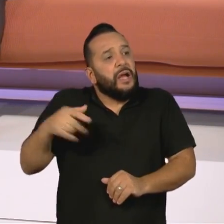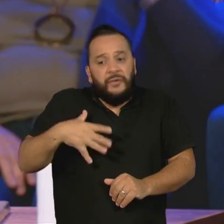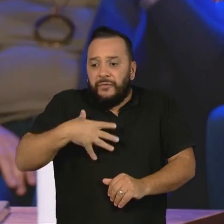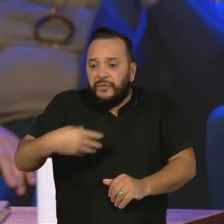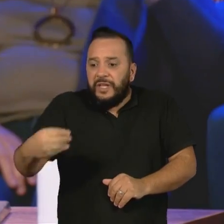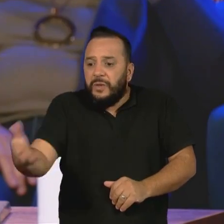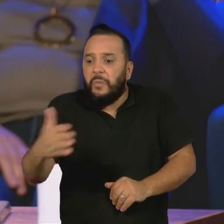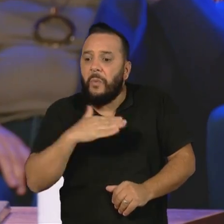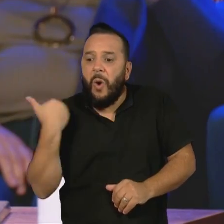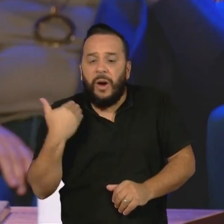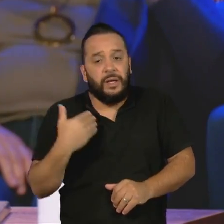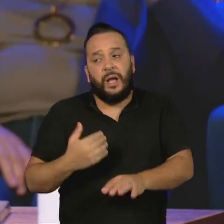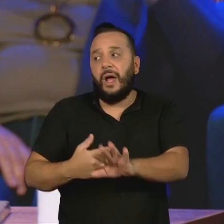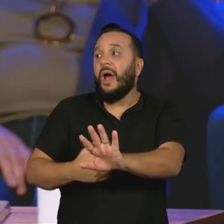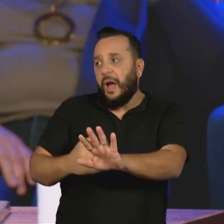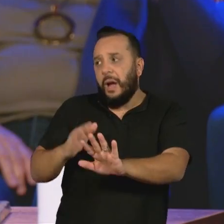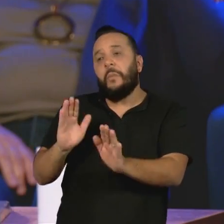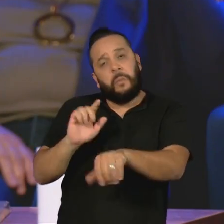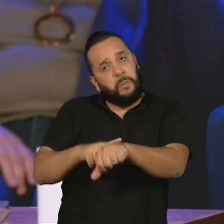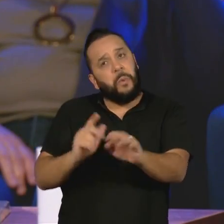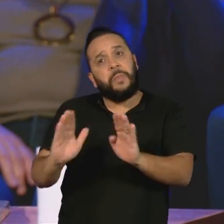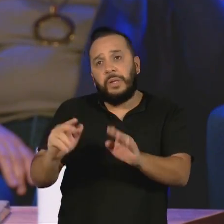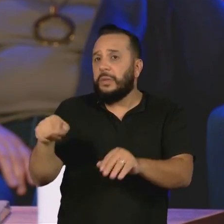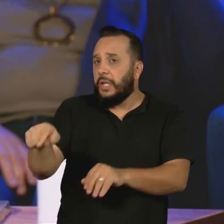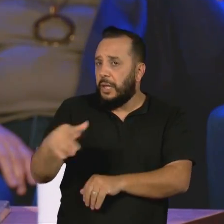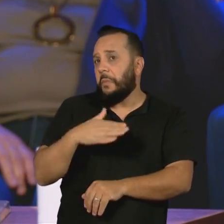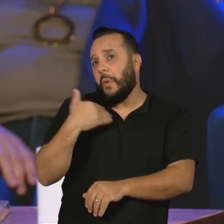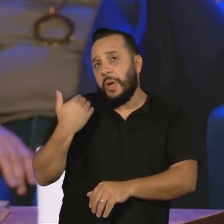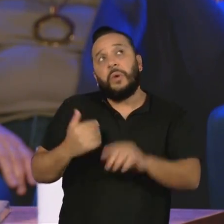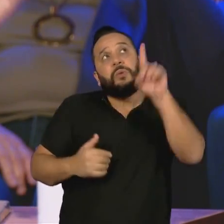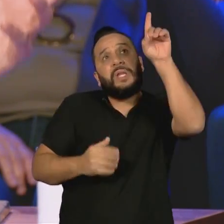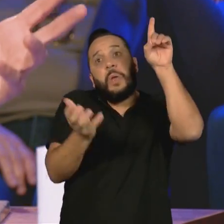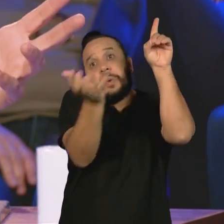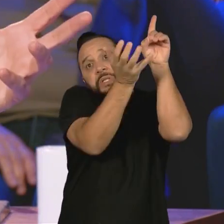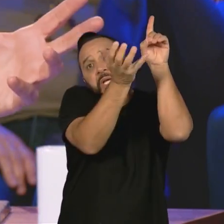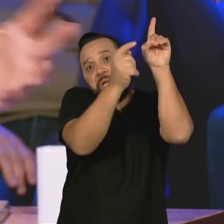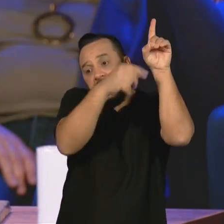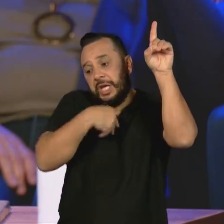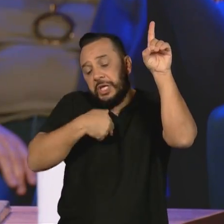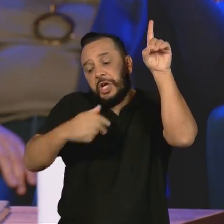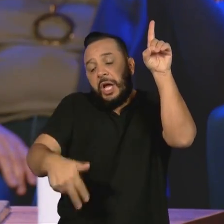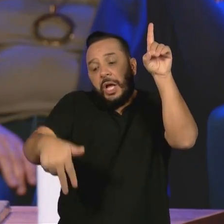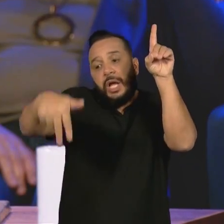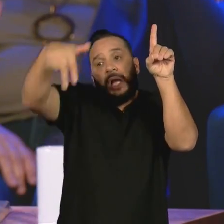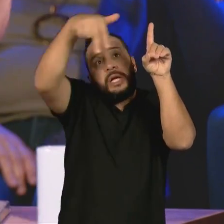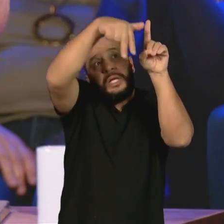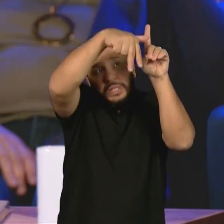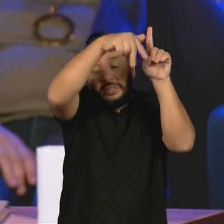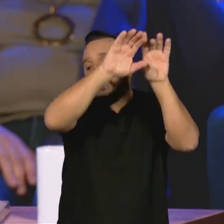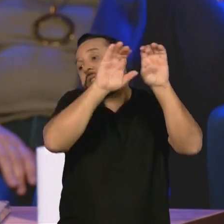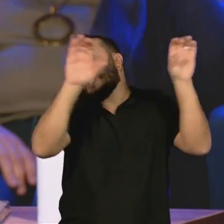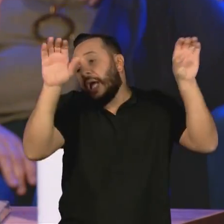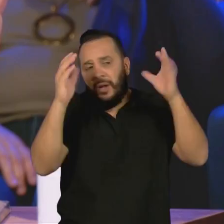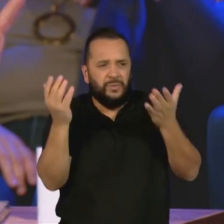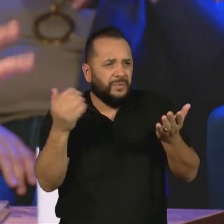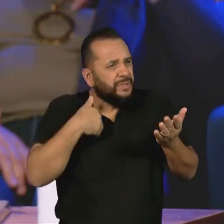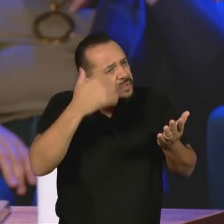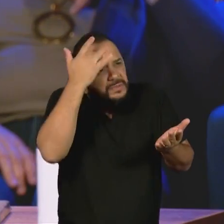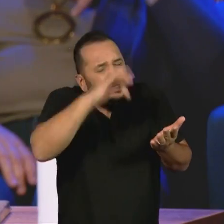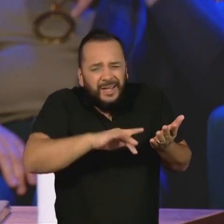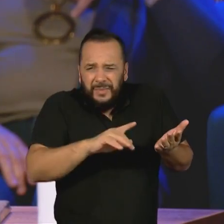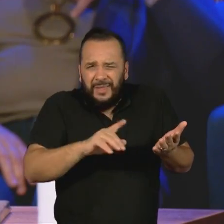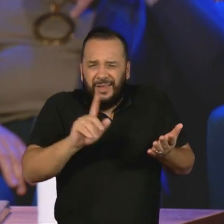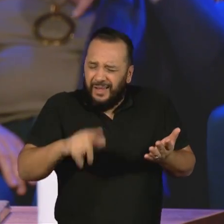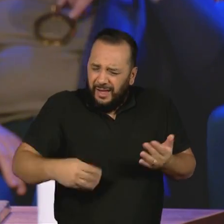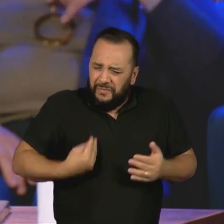falar assim, não, chegou o momento dele, Deus, né? Deus quis. Tá lá no céu, tal. E em outros momentos, aí você não quer achar que é destino. Eu falei, bem, mas